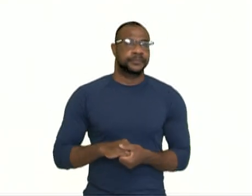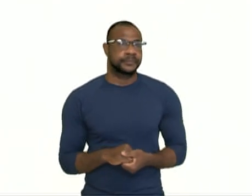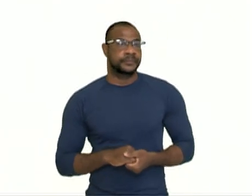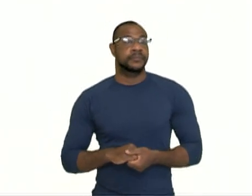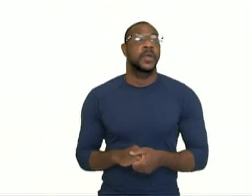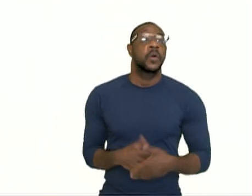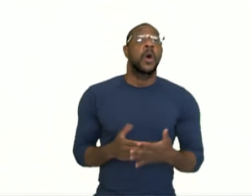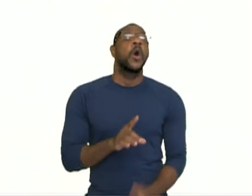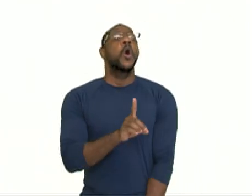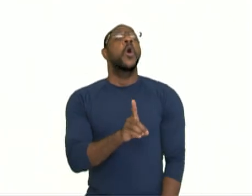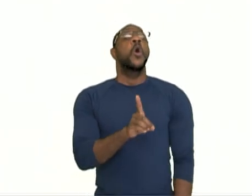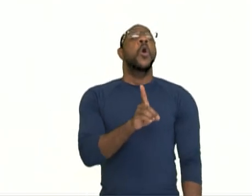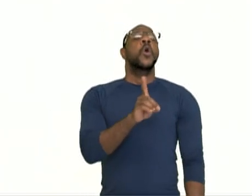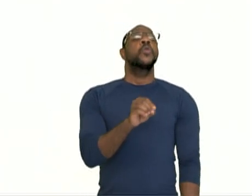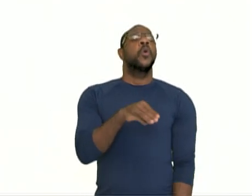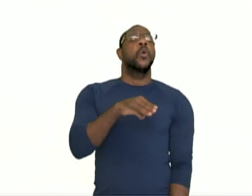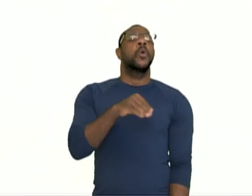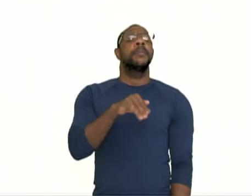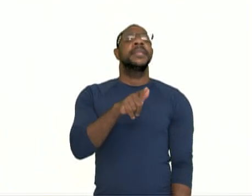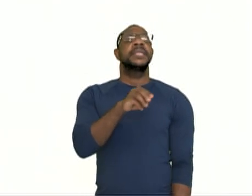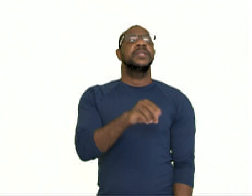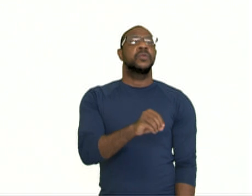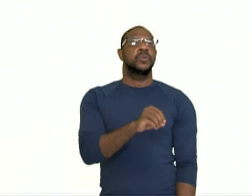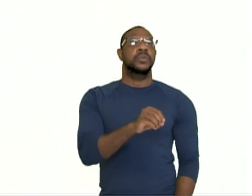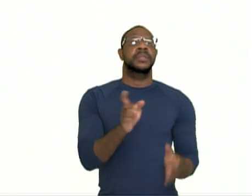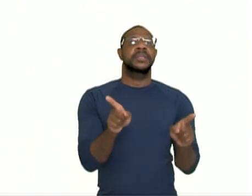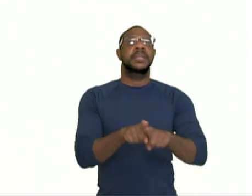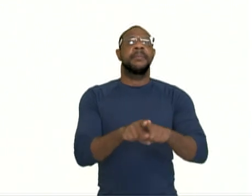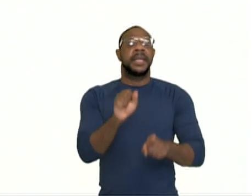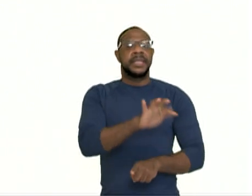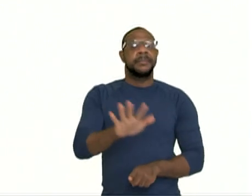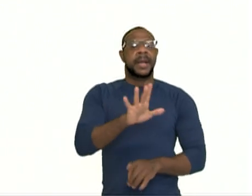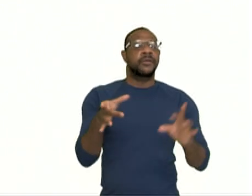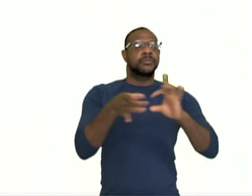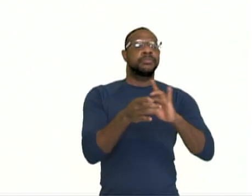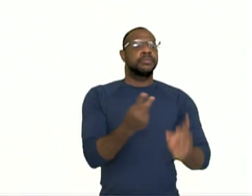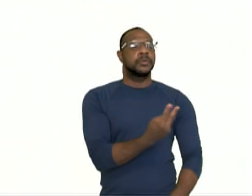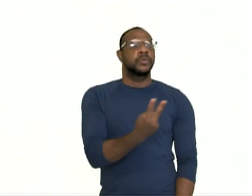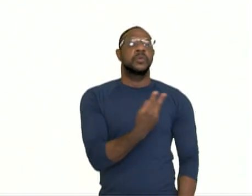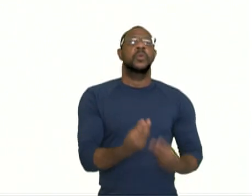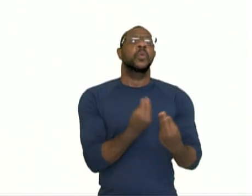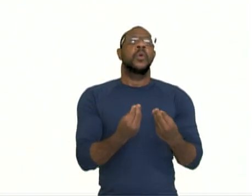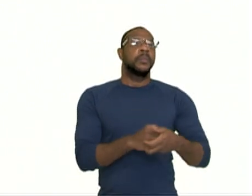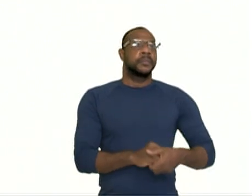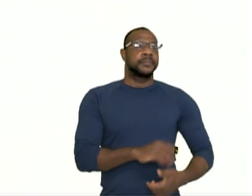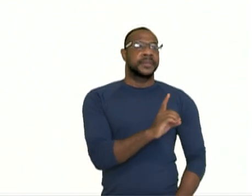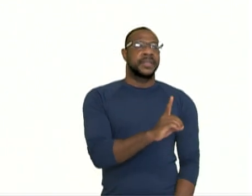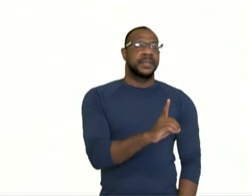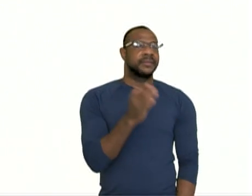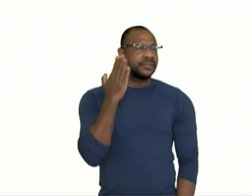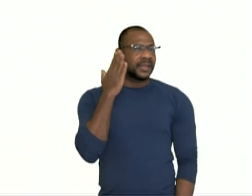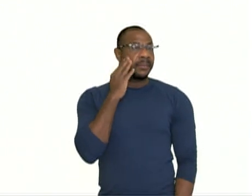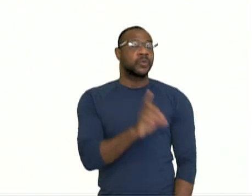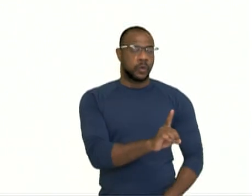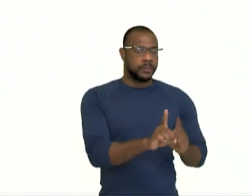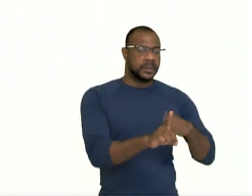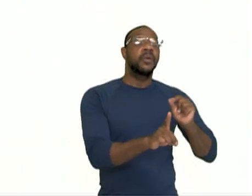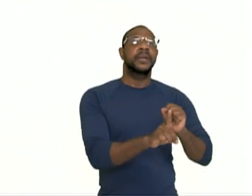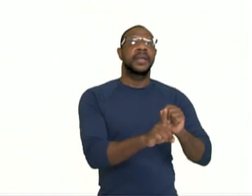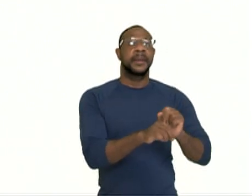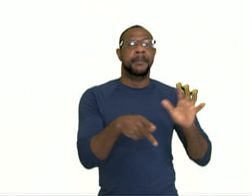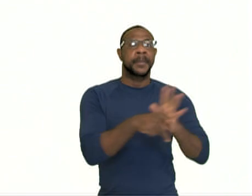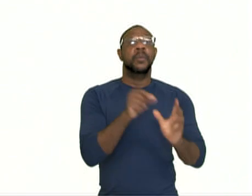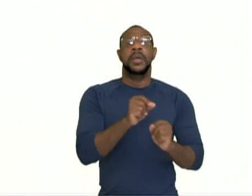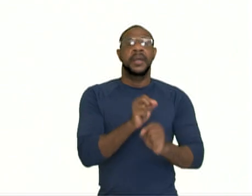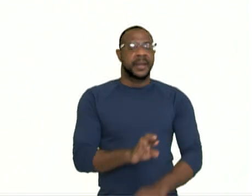é o domínio, né, e o conjunto imagem dessa função? Então a gente já sabe também que o domínio